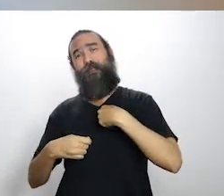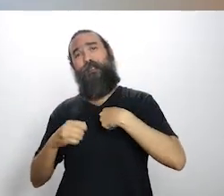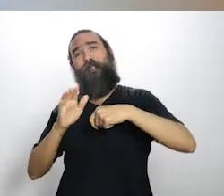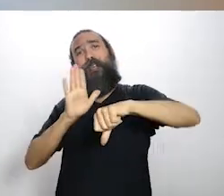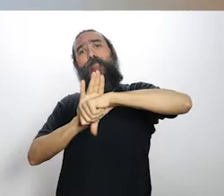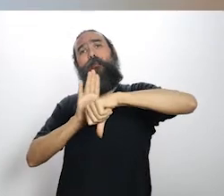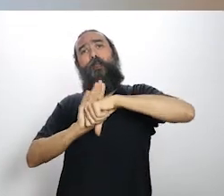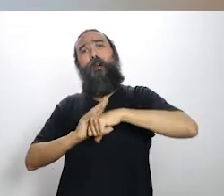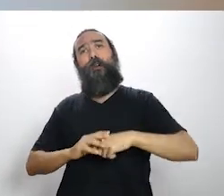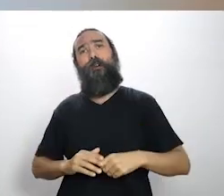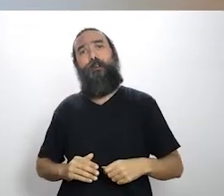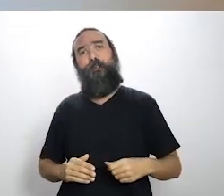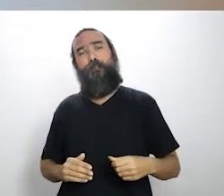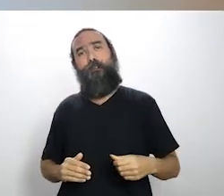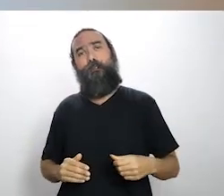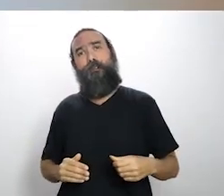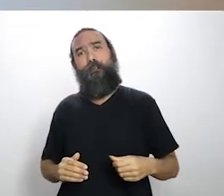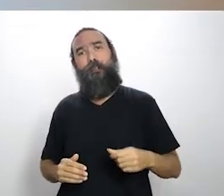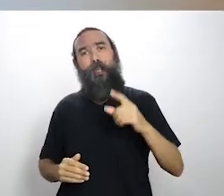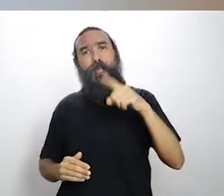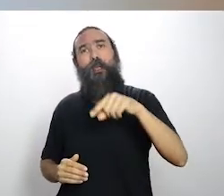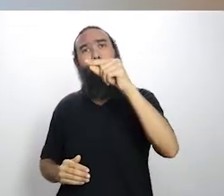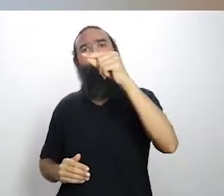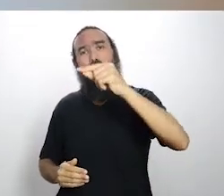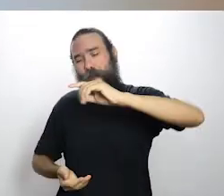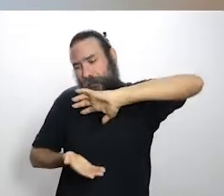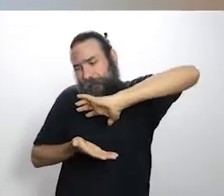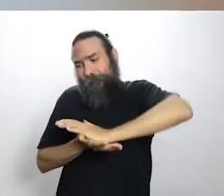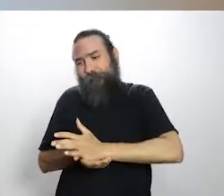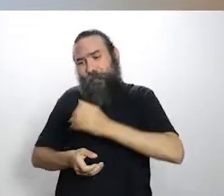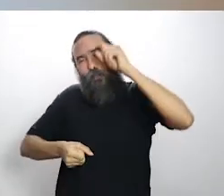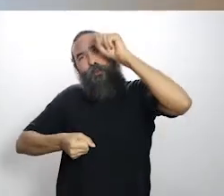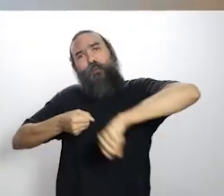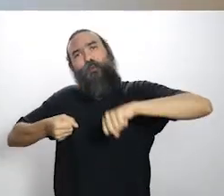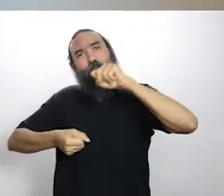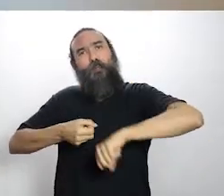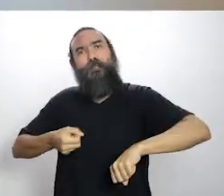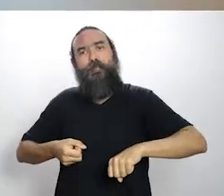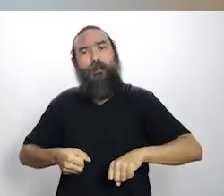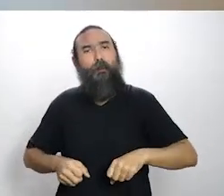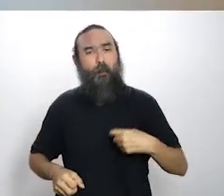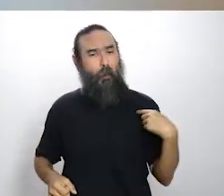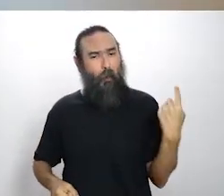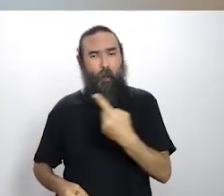de destruição. Então, a gente não tira nada de bom disso. Não tem como.